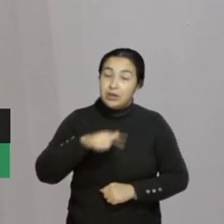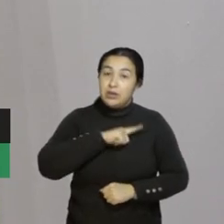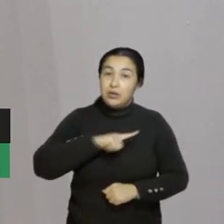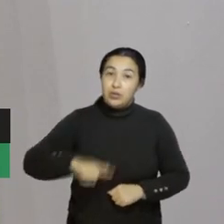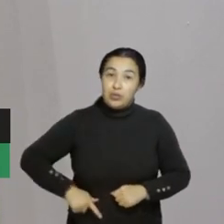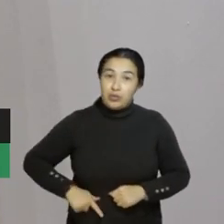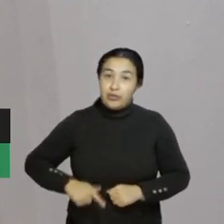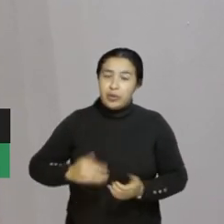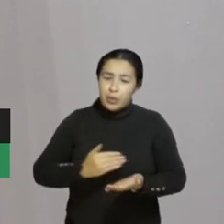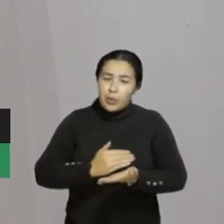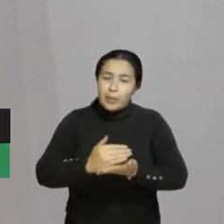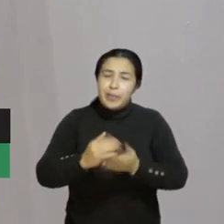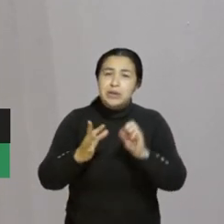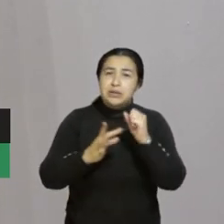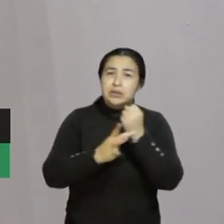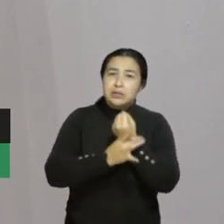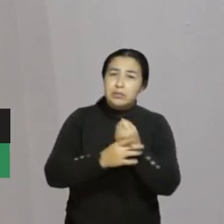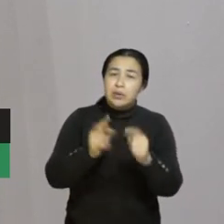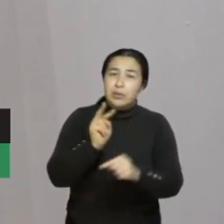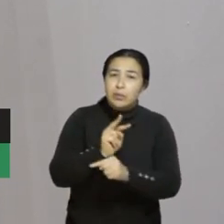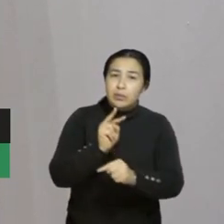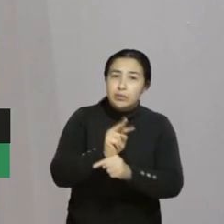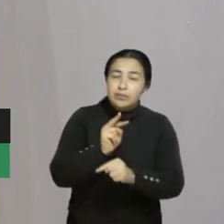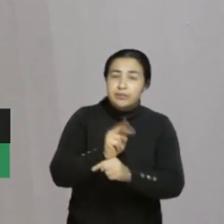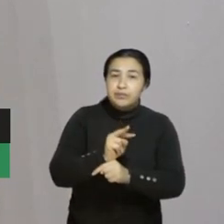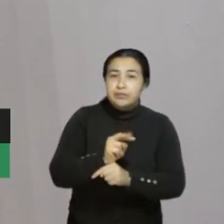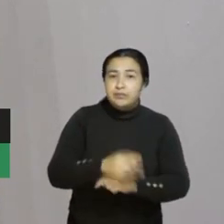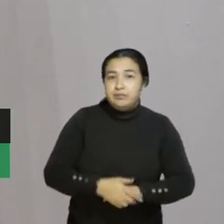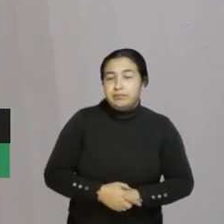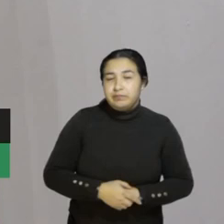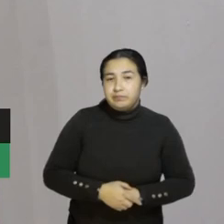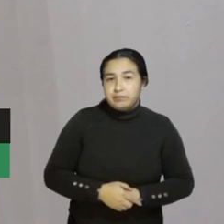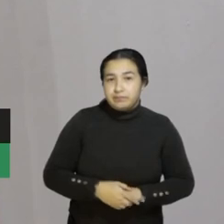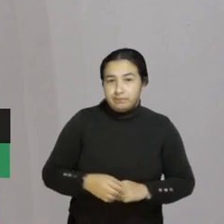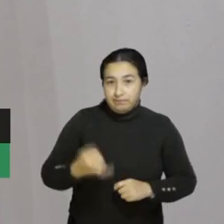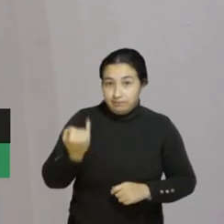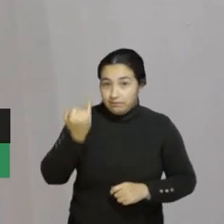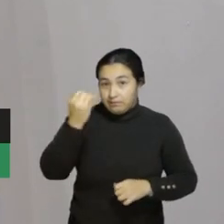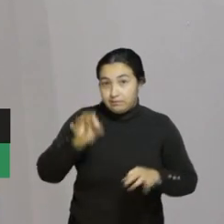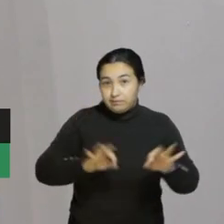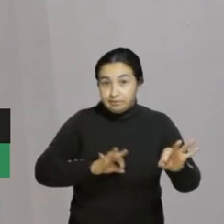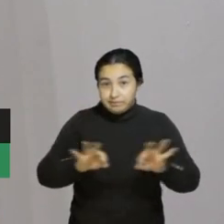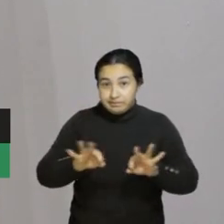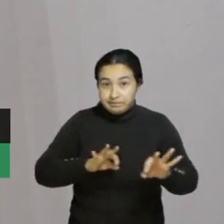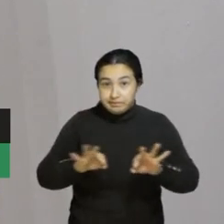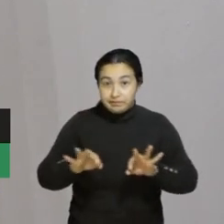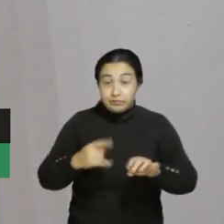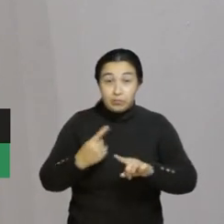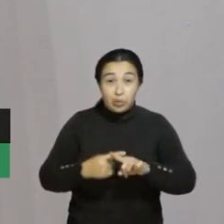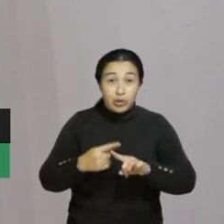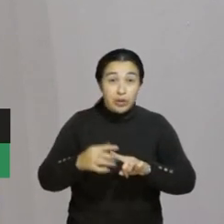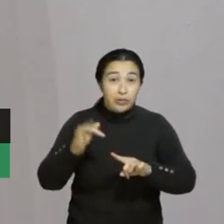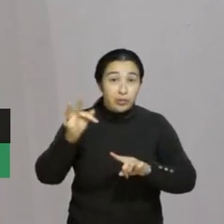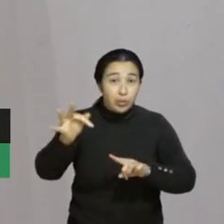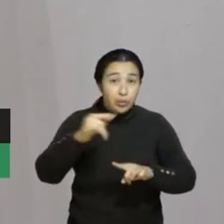de proteção de cheias. É importante que a gente se prepare. As cheias, elas virão.